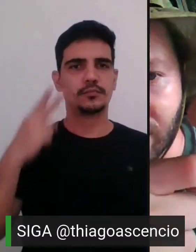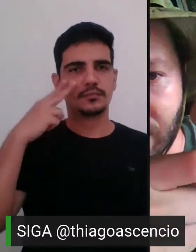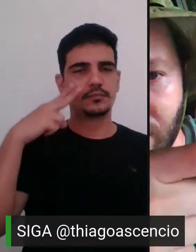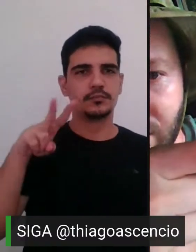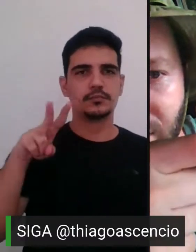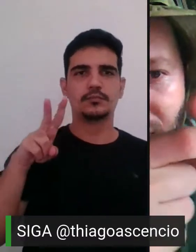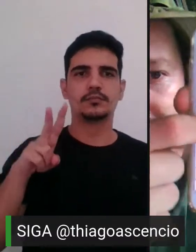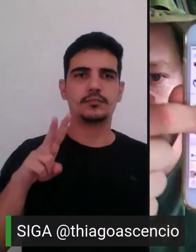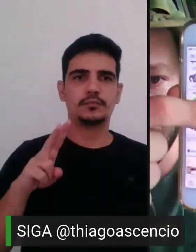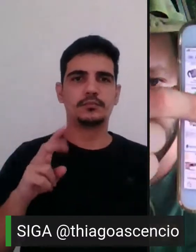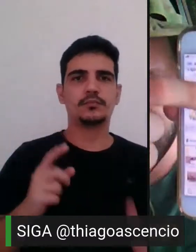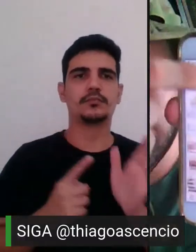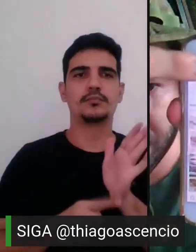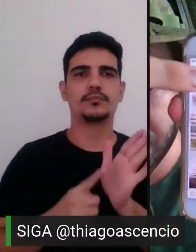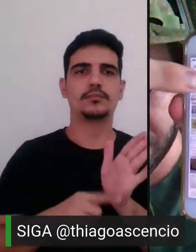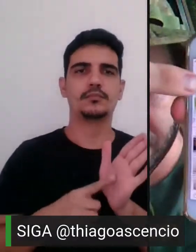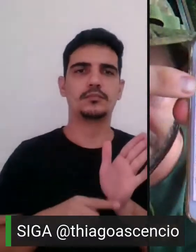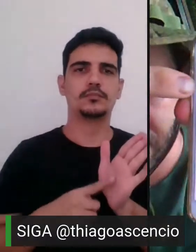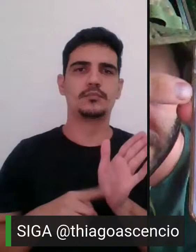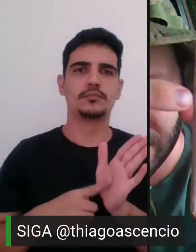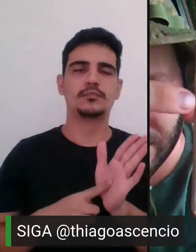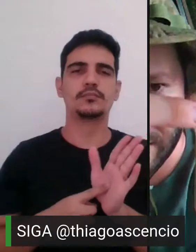Tá vendo? Você pode ter ele aqui.